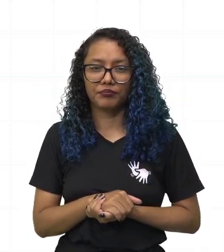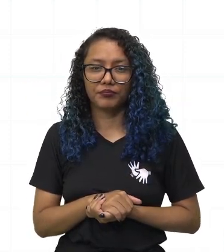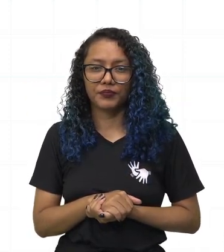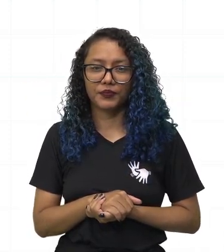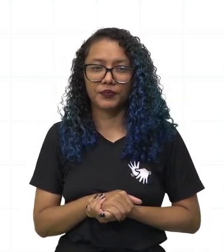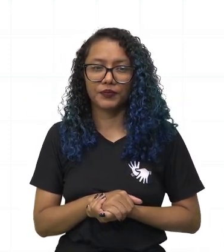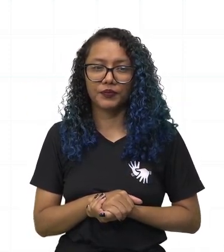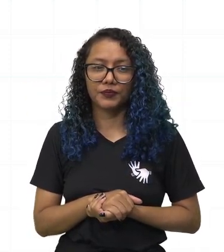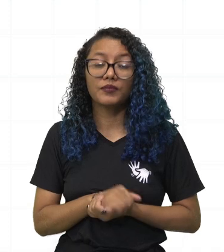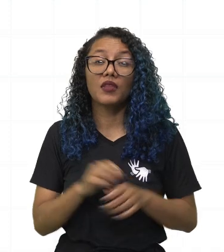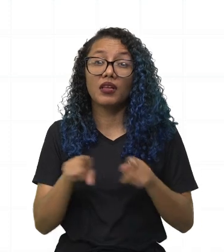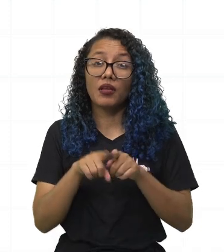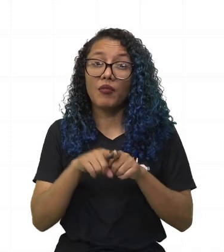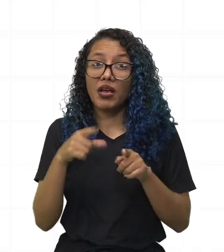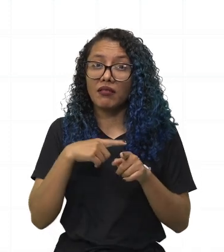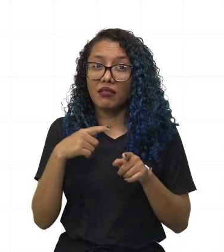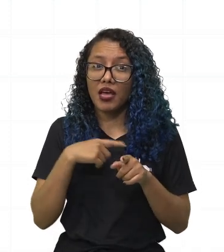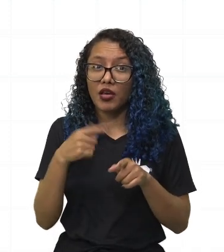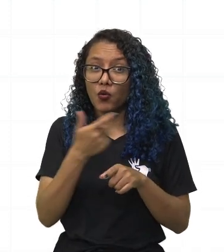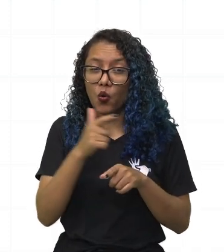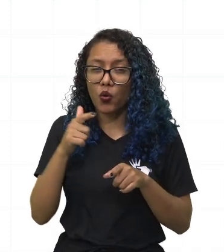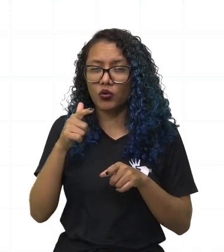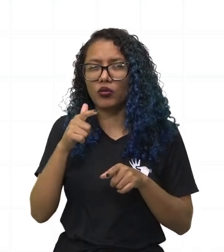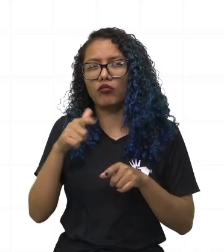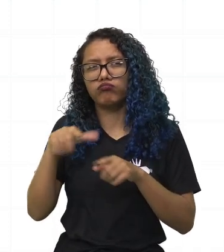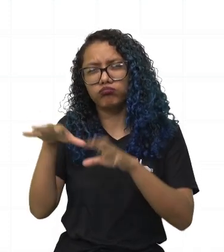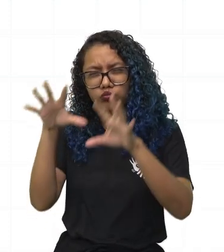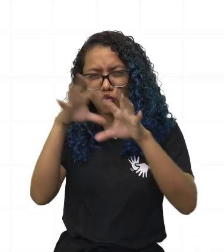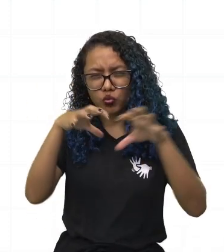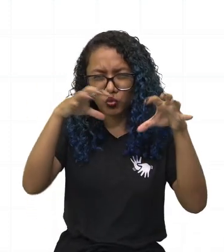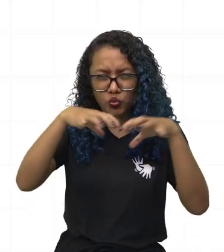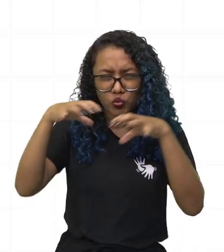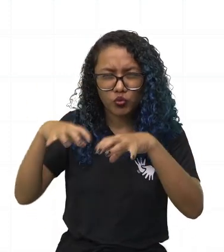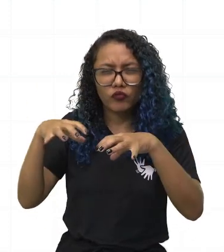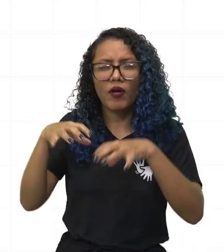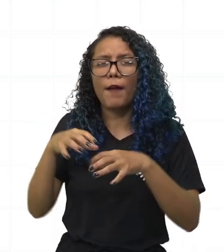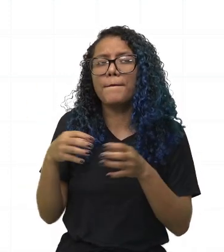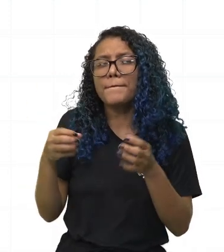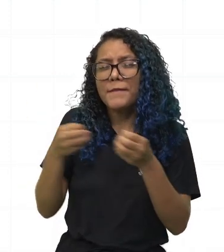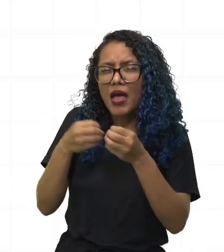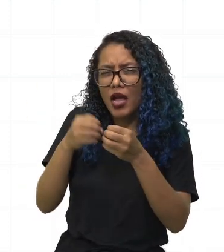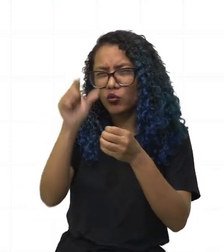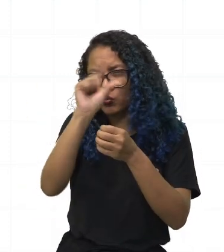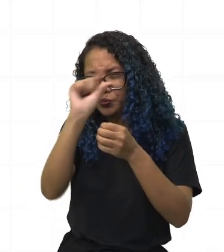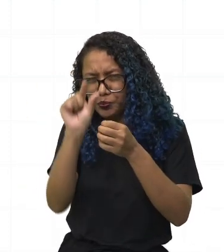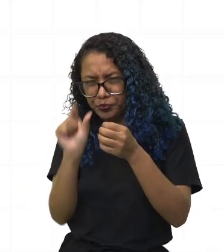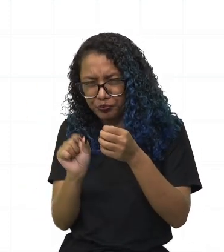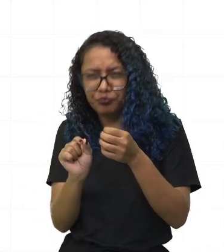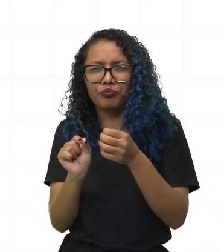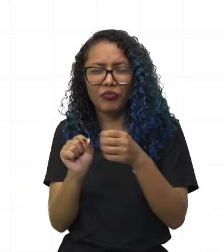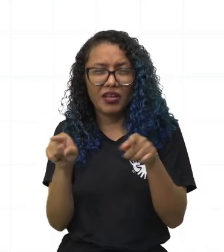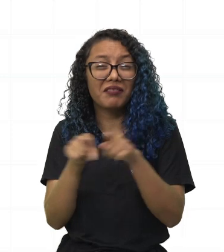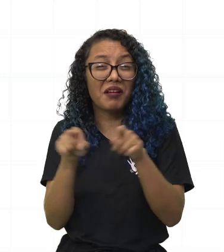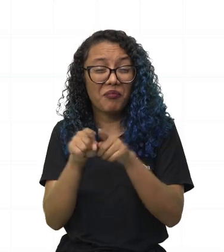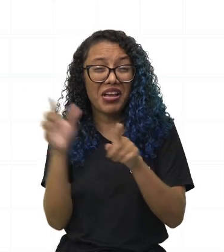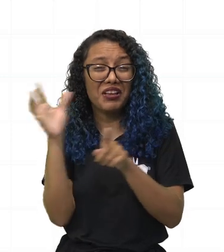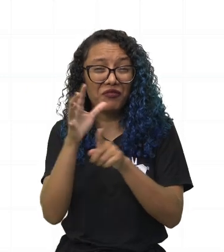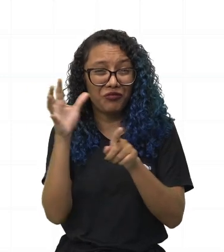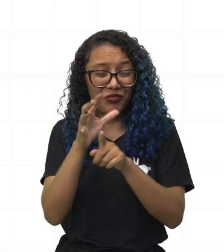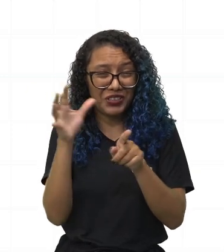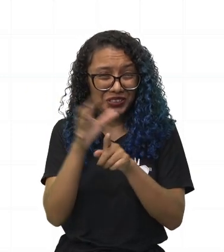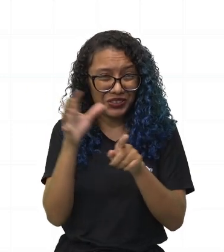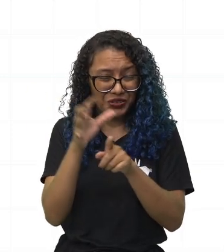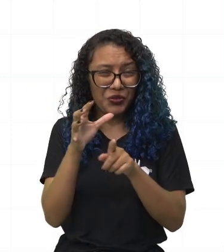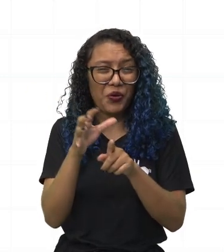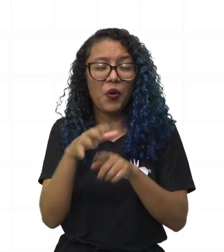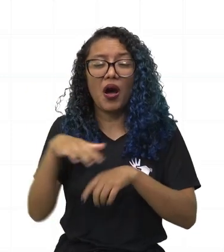frontal atuando próximo à costa, que favoreceu a convergência de umidade na